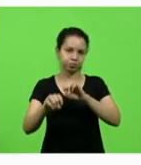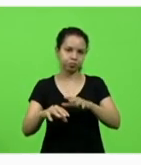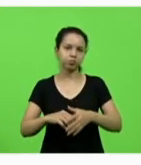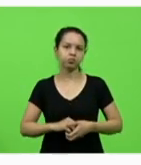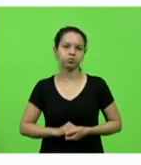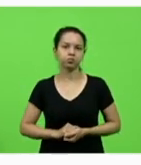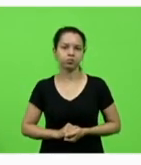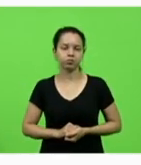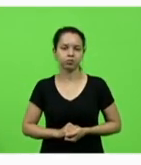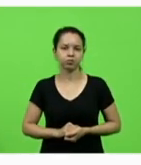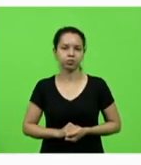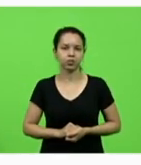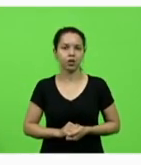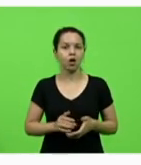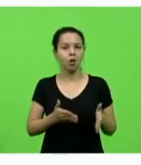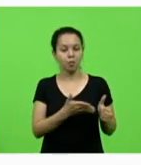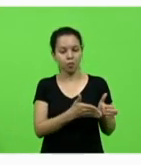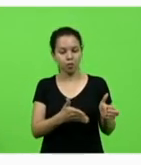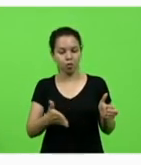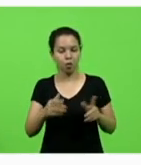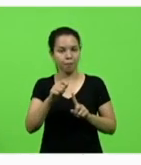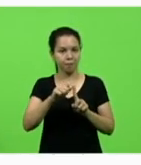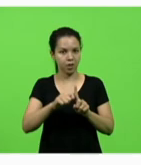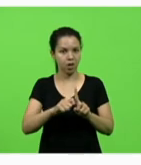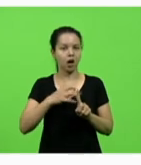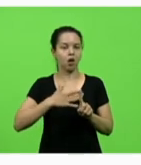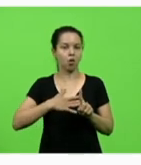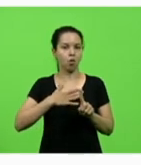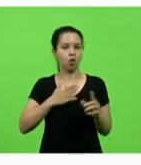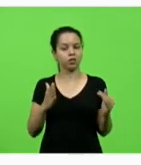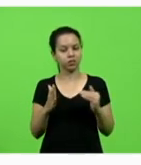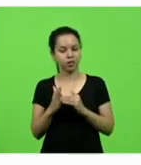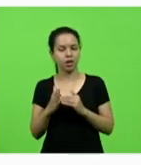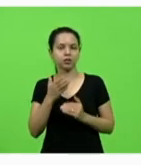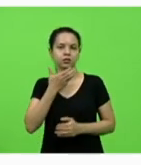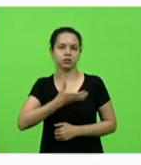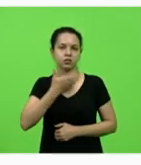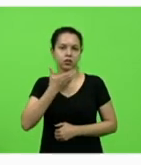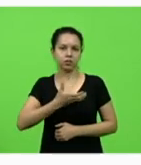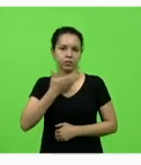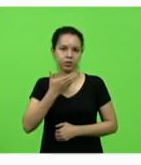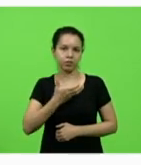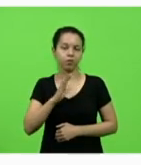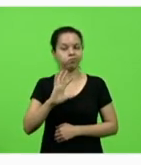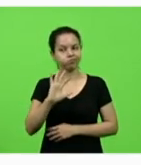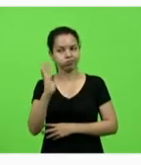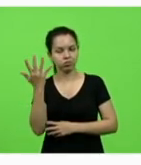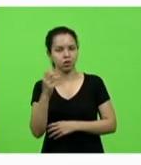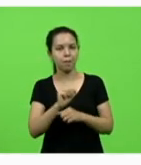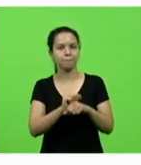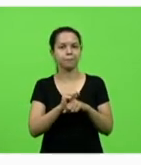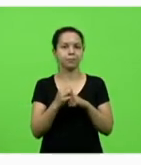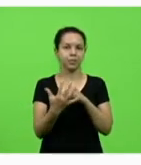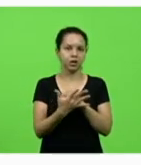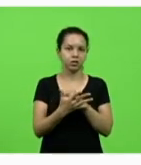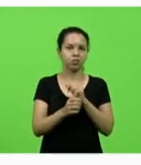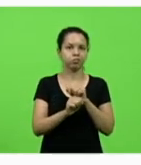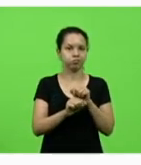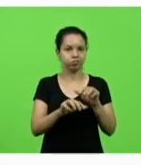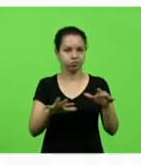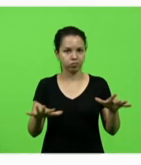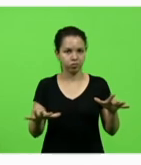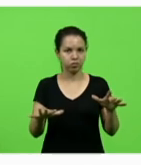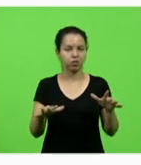Durante, o mês de agosto até dezembro, em função, inclusive, de uma pandemia, vocês podem aqui verificar o